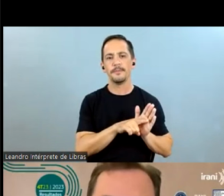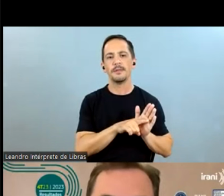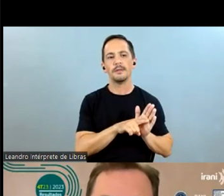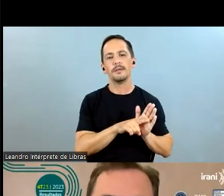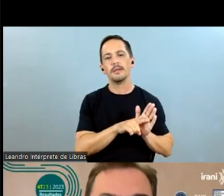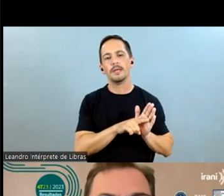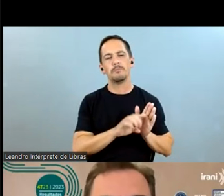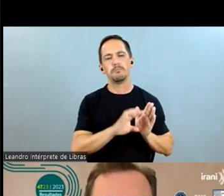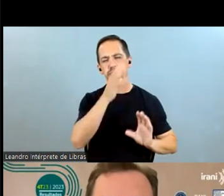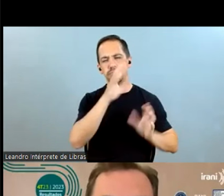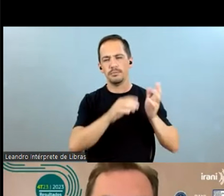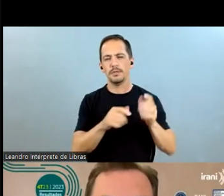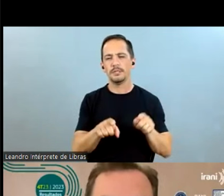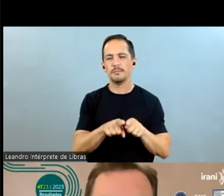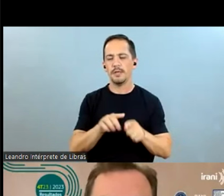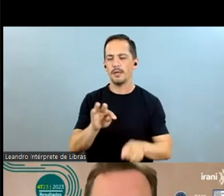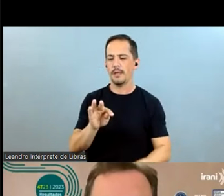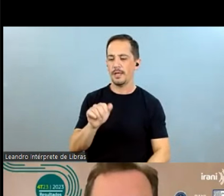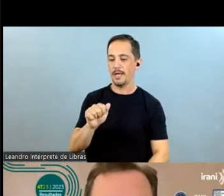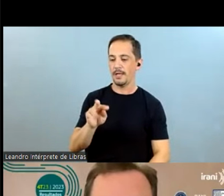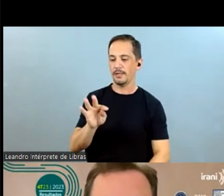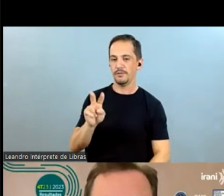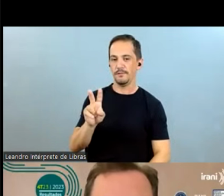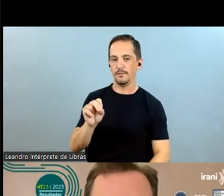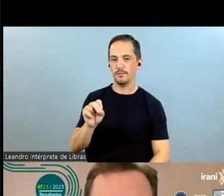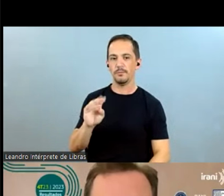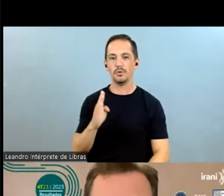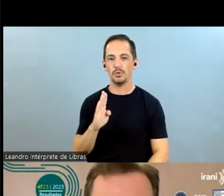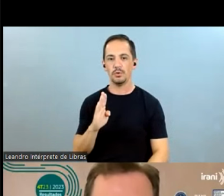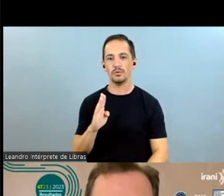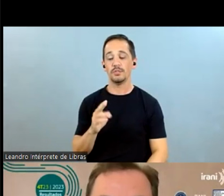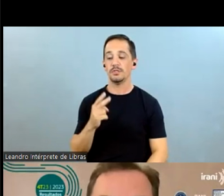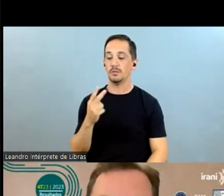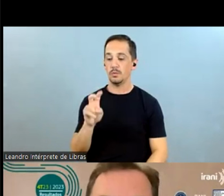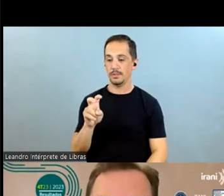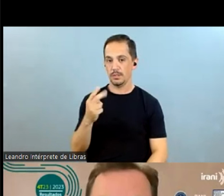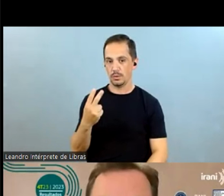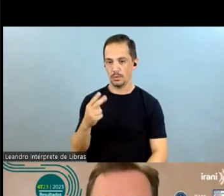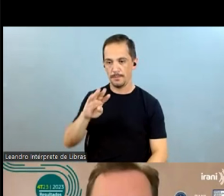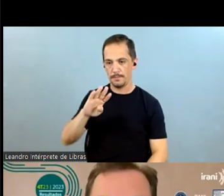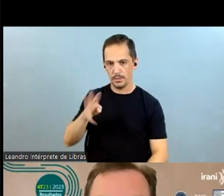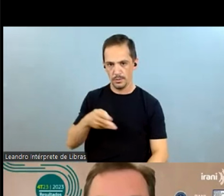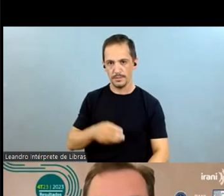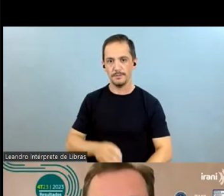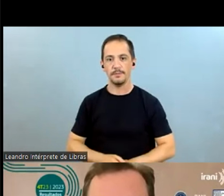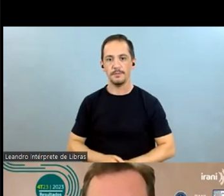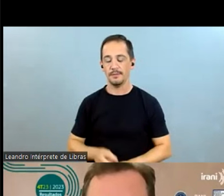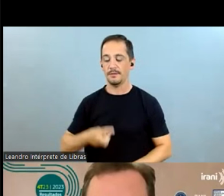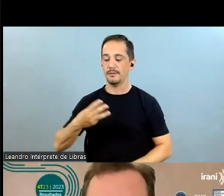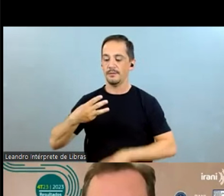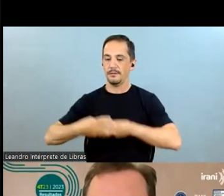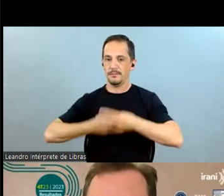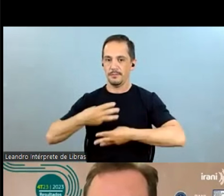e o ativo biológico no quarto trimestre do ano passado nós fizemos 52 milhões no terceiro trimestre nós fizemos